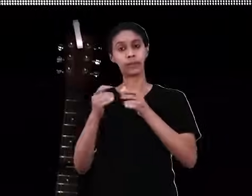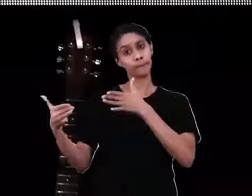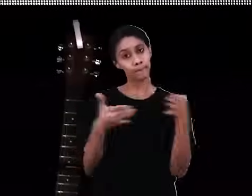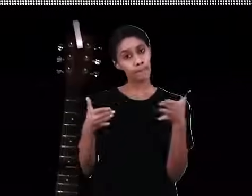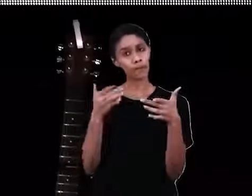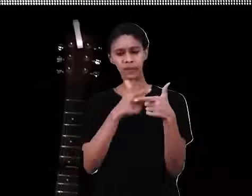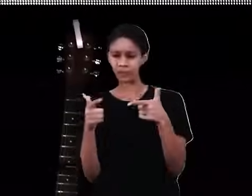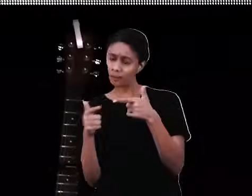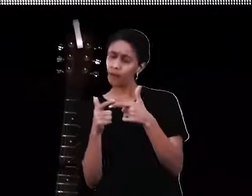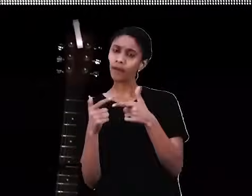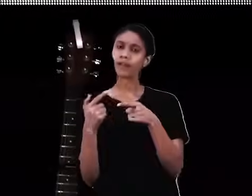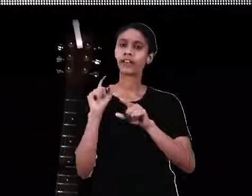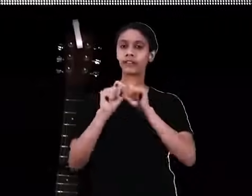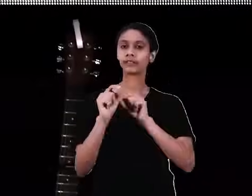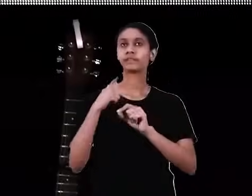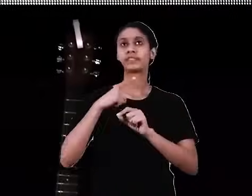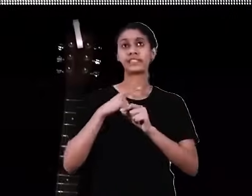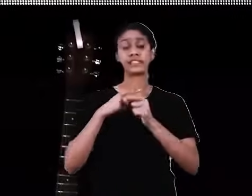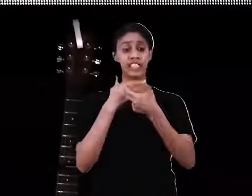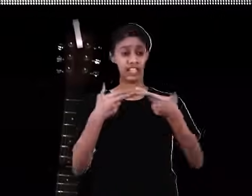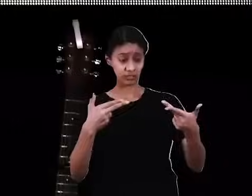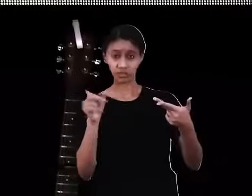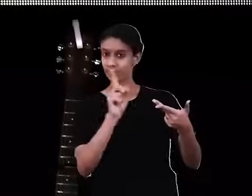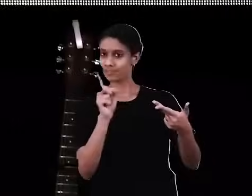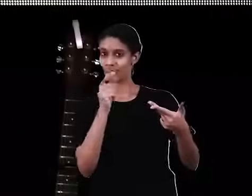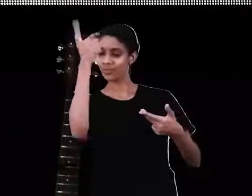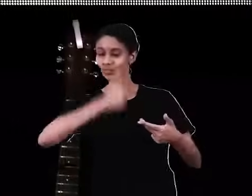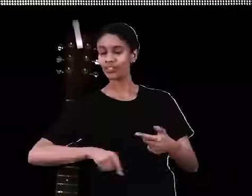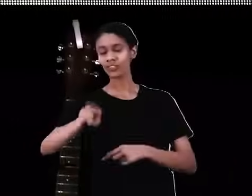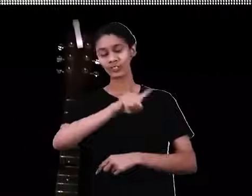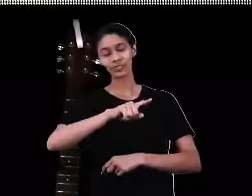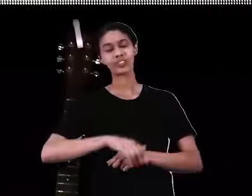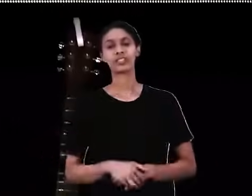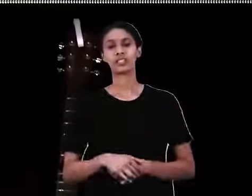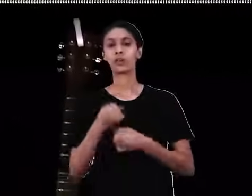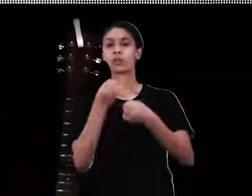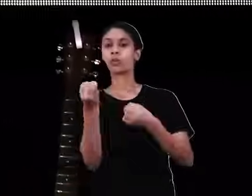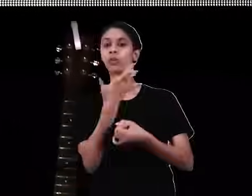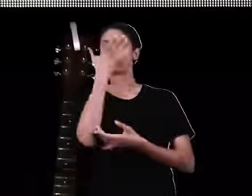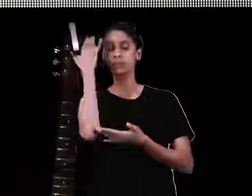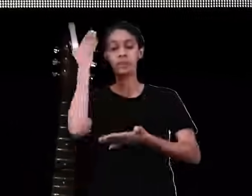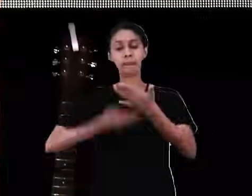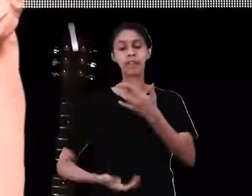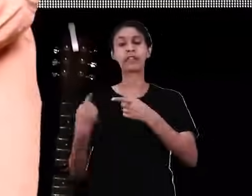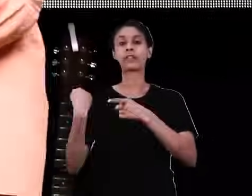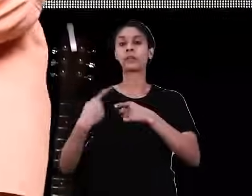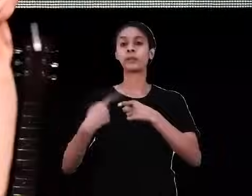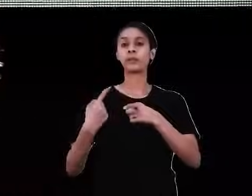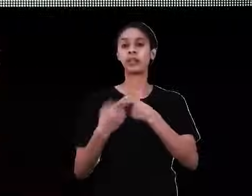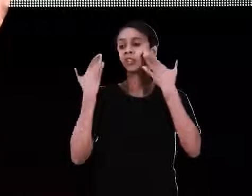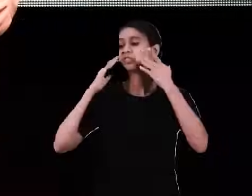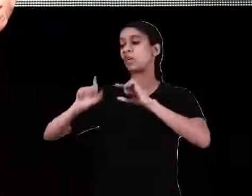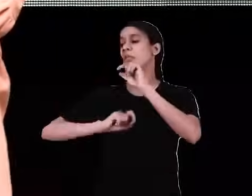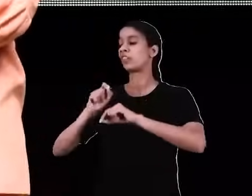crise. Não é o que você tem nas suas mãos, é sobre quem você é. Quantas pessoas estão perdendo a guerra porque na hora da crise... Ah, não sabe